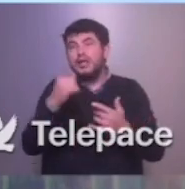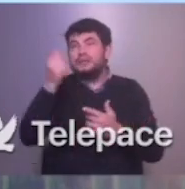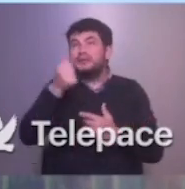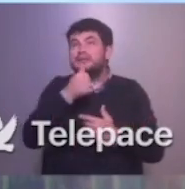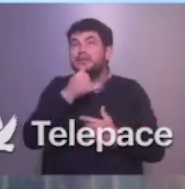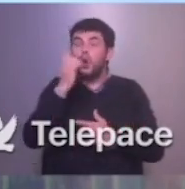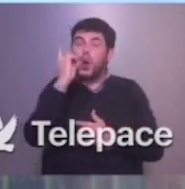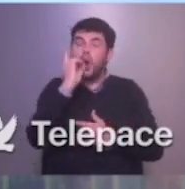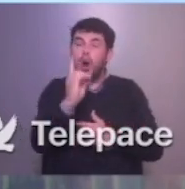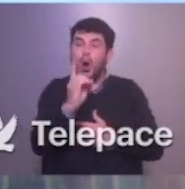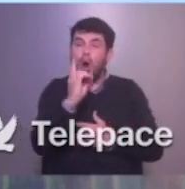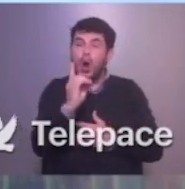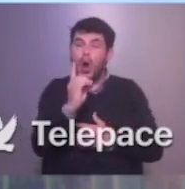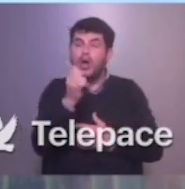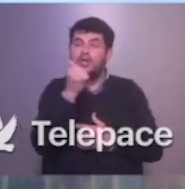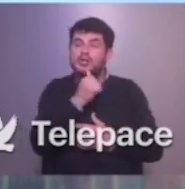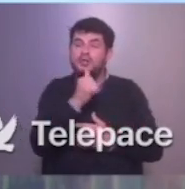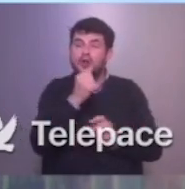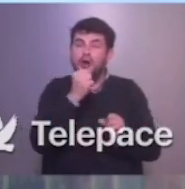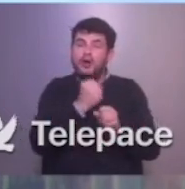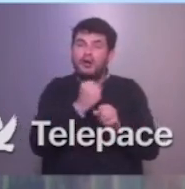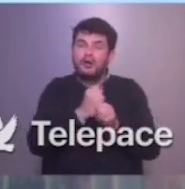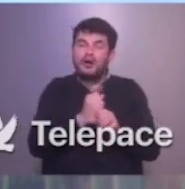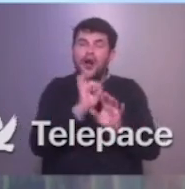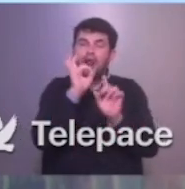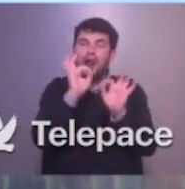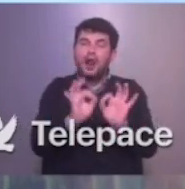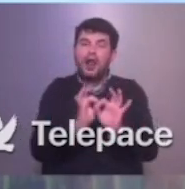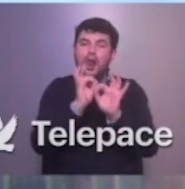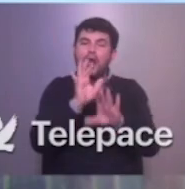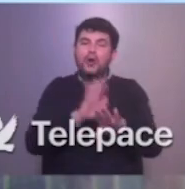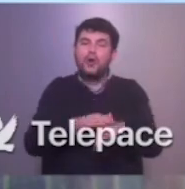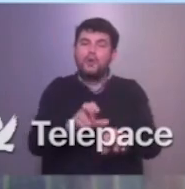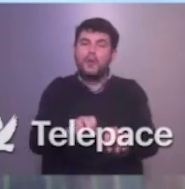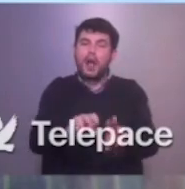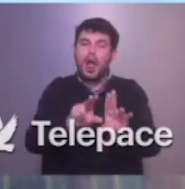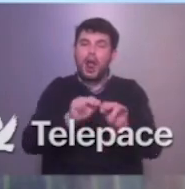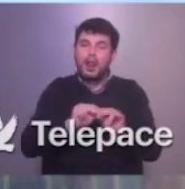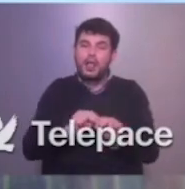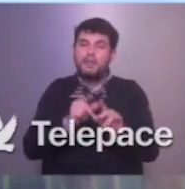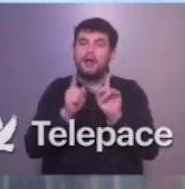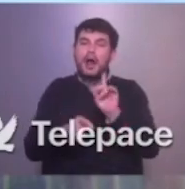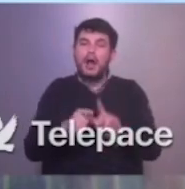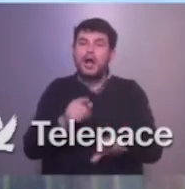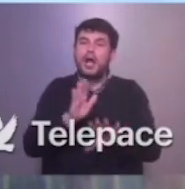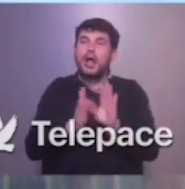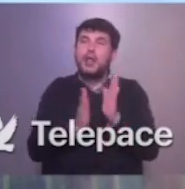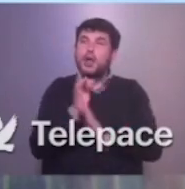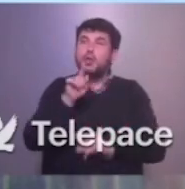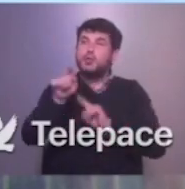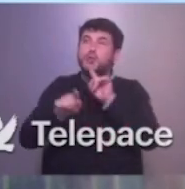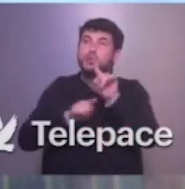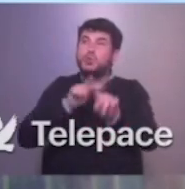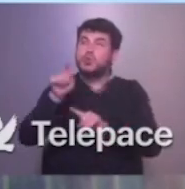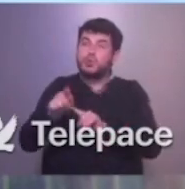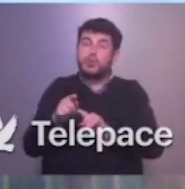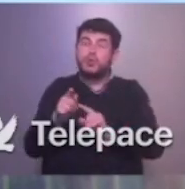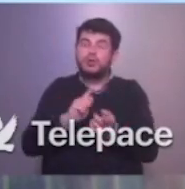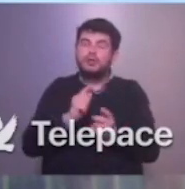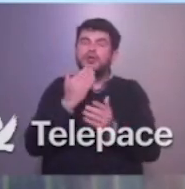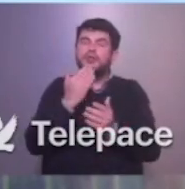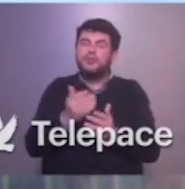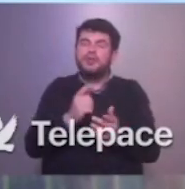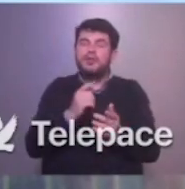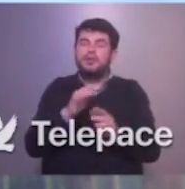Ele quiser enviar-vos em ato de reparação pelos pecados com que Ele é ofendido e de súplico pela conversão